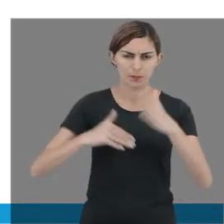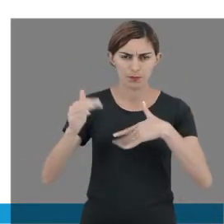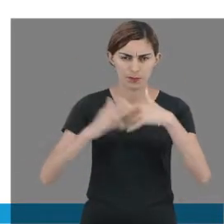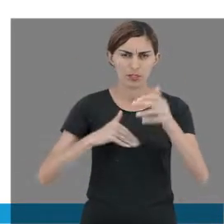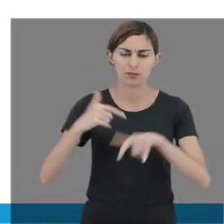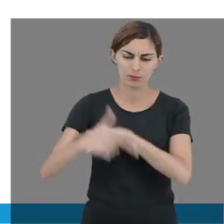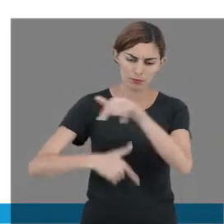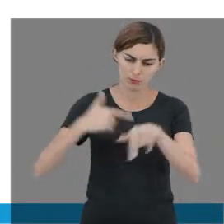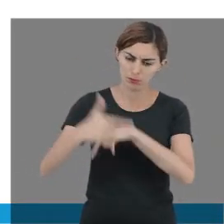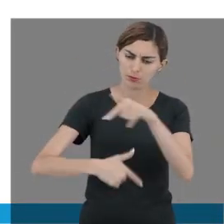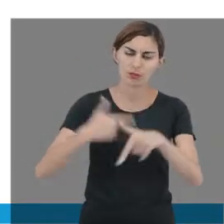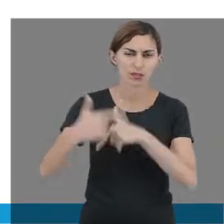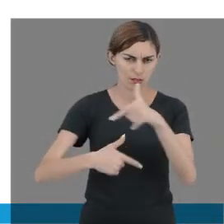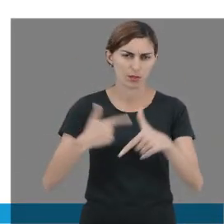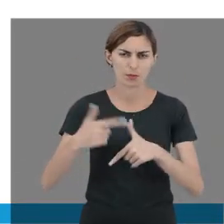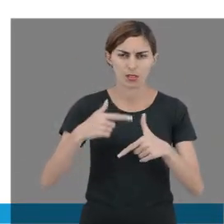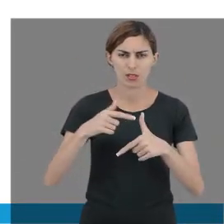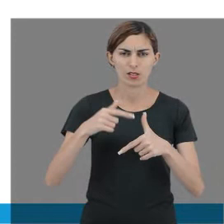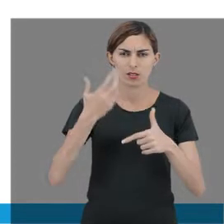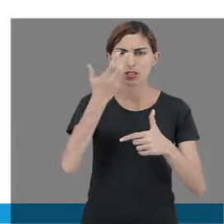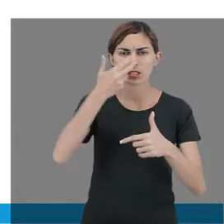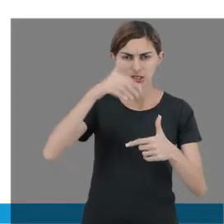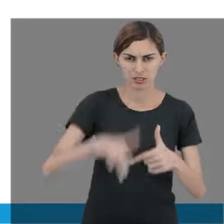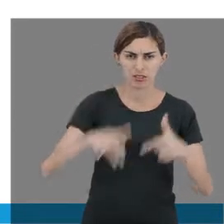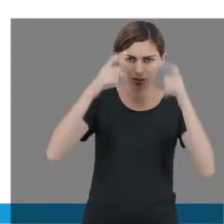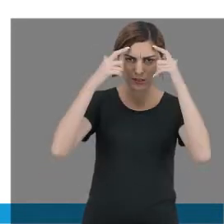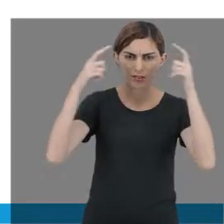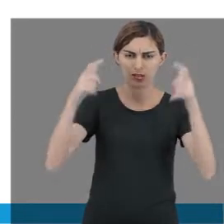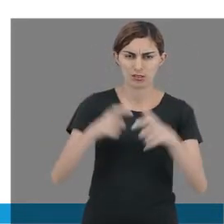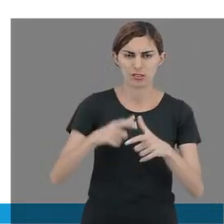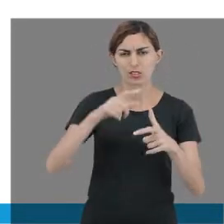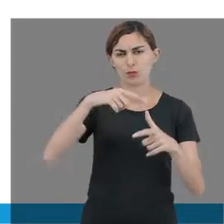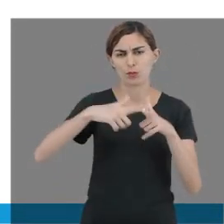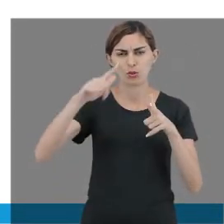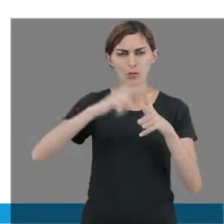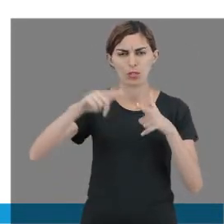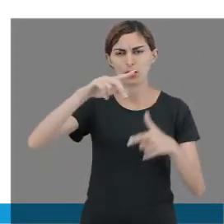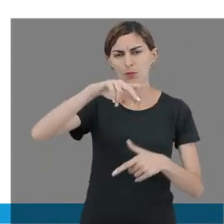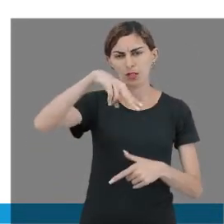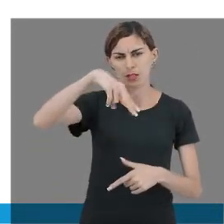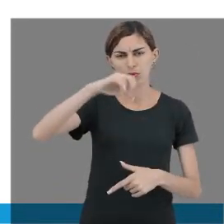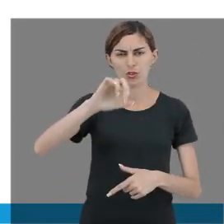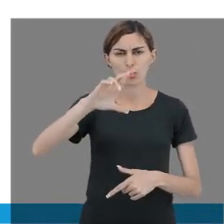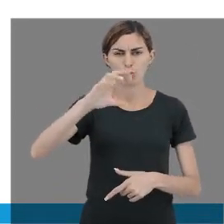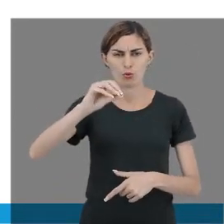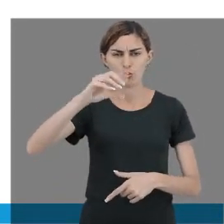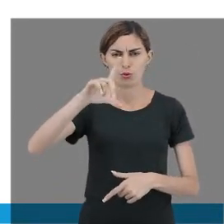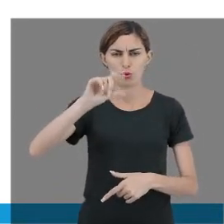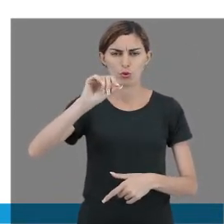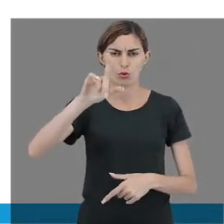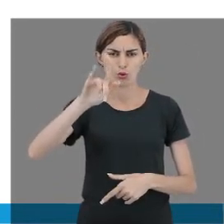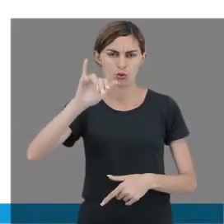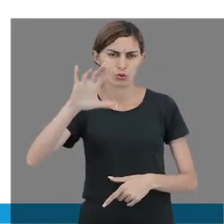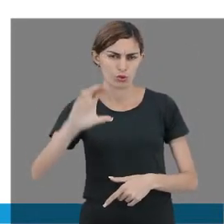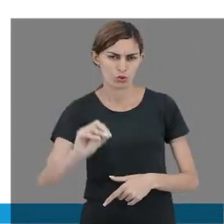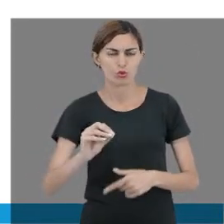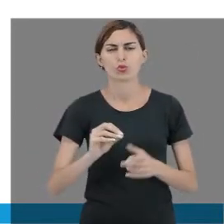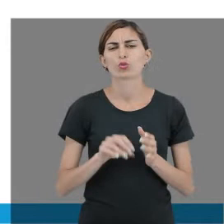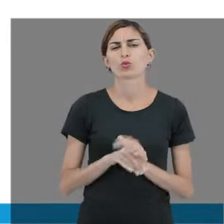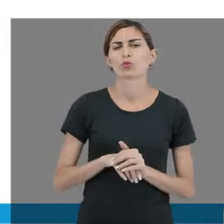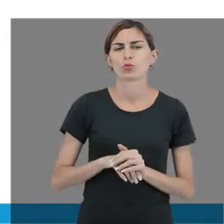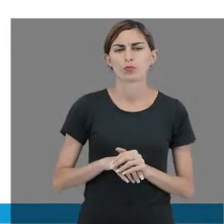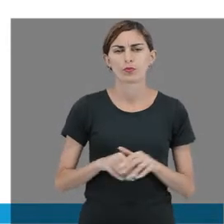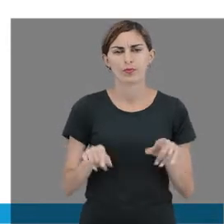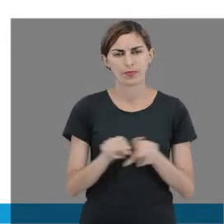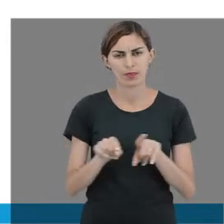trabalho com crianças com comprometimento neurológico, né? Para a gente estimular cada etapa desse desenvolvimento.